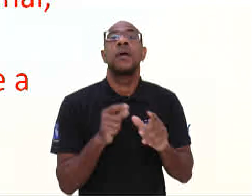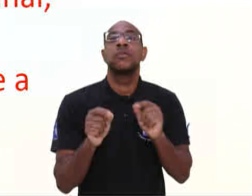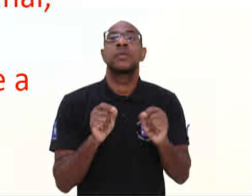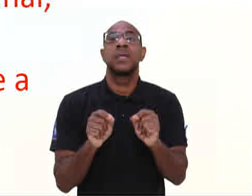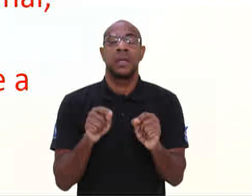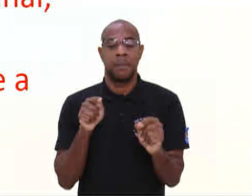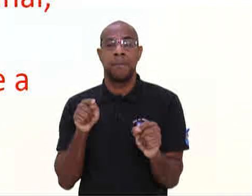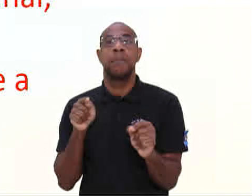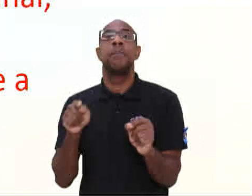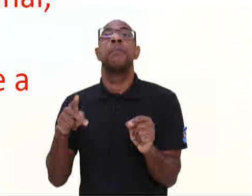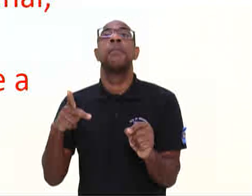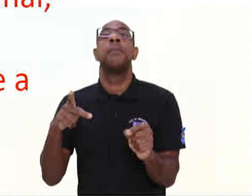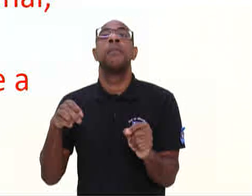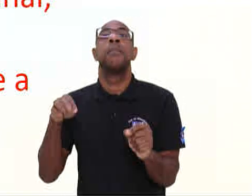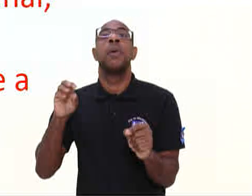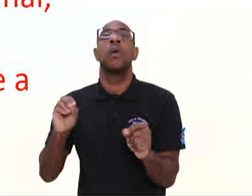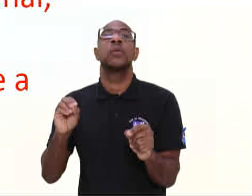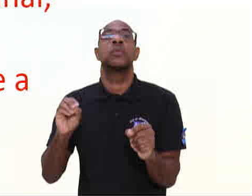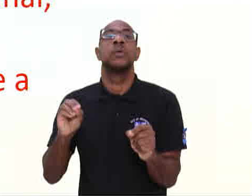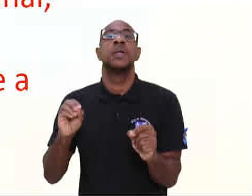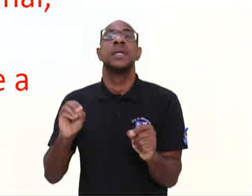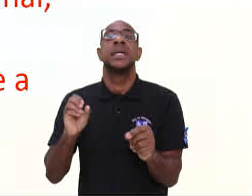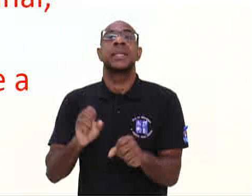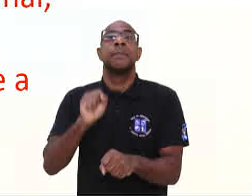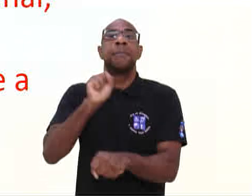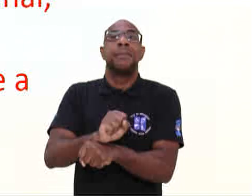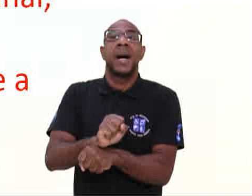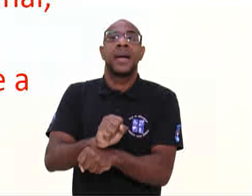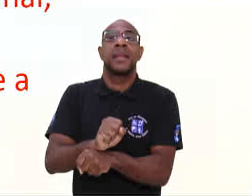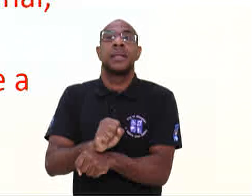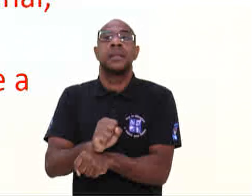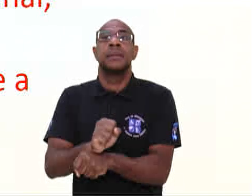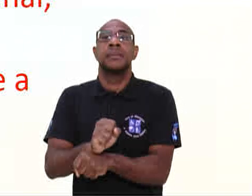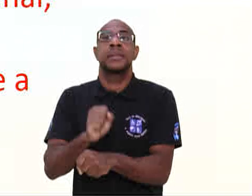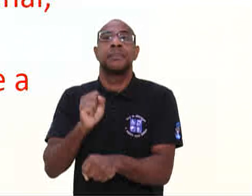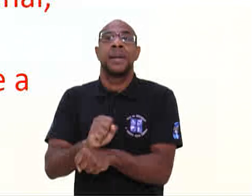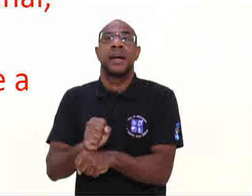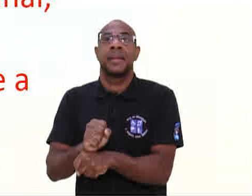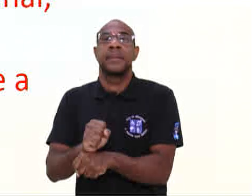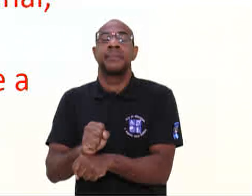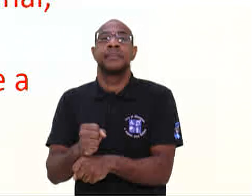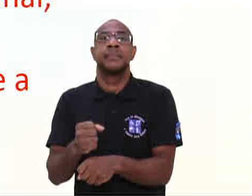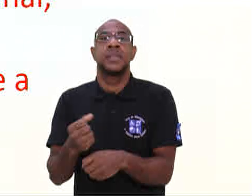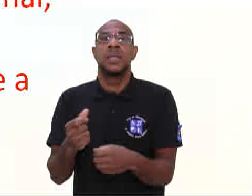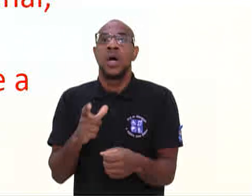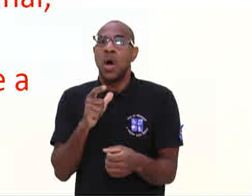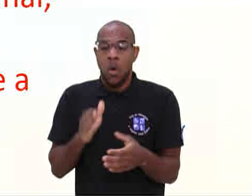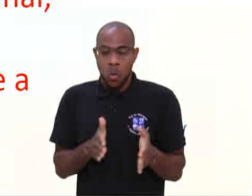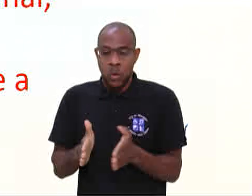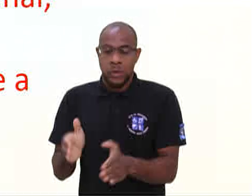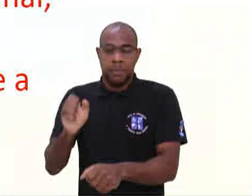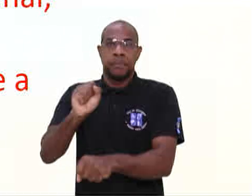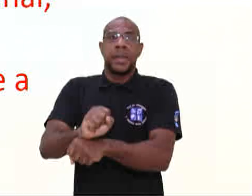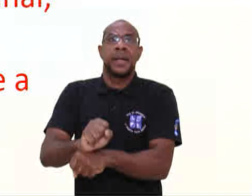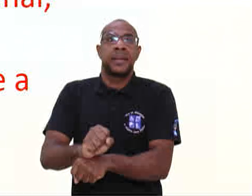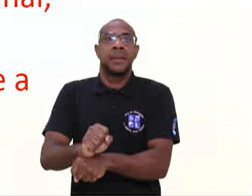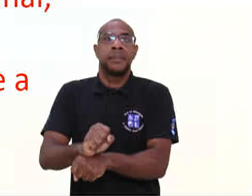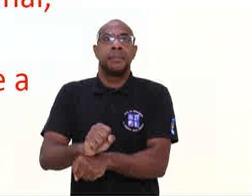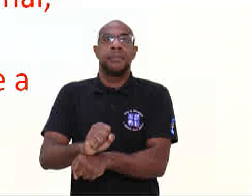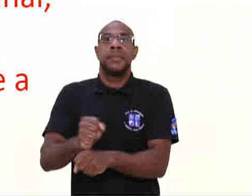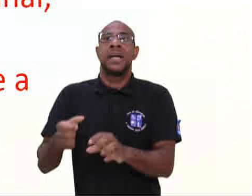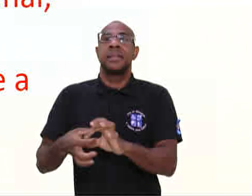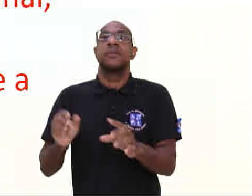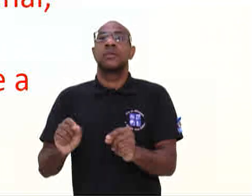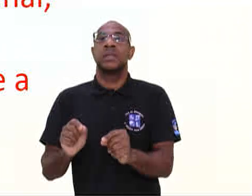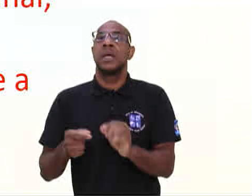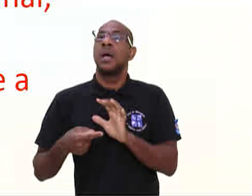último verso, que se interrompe de repente com um ponto final, mas deixando o sentido insinuado. De fato, a